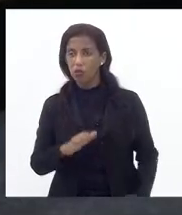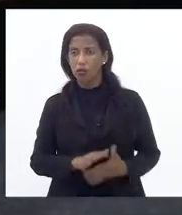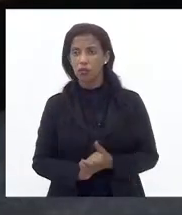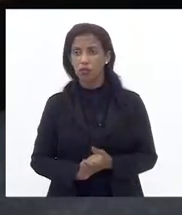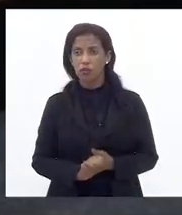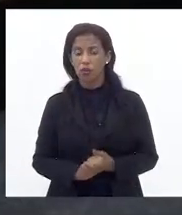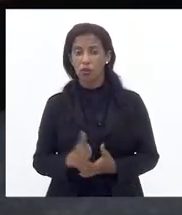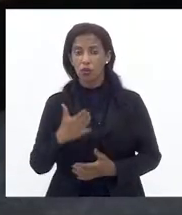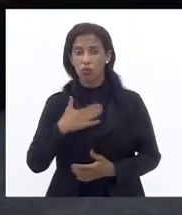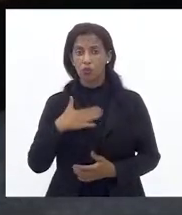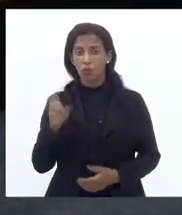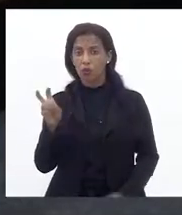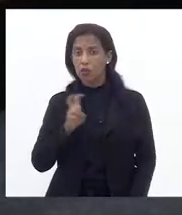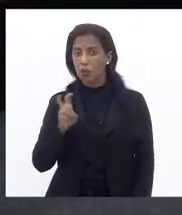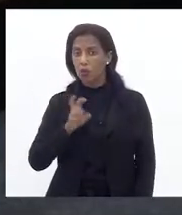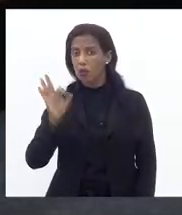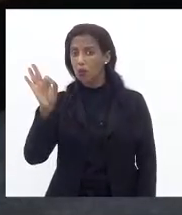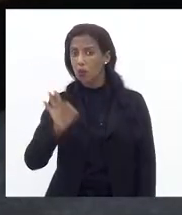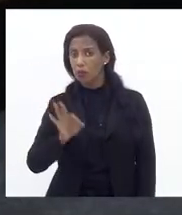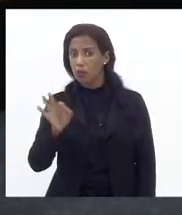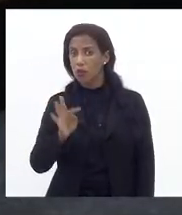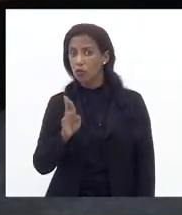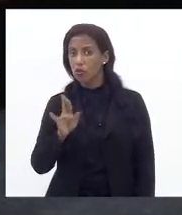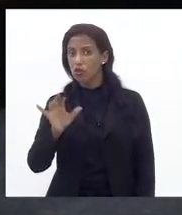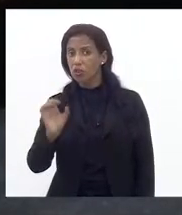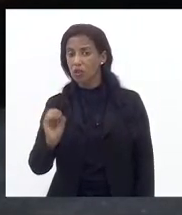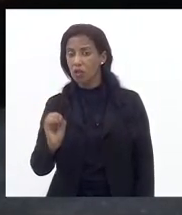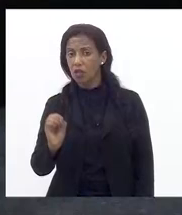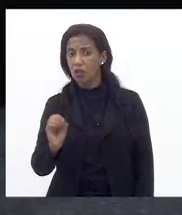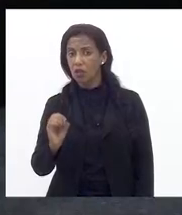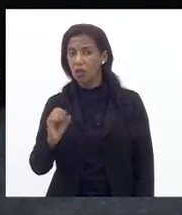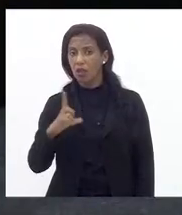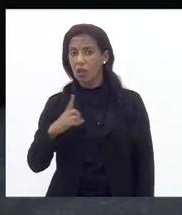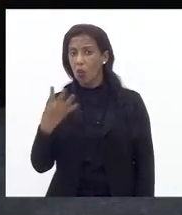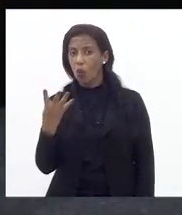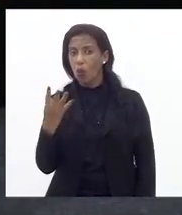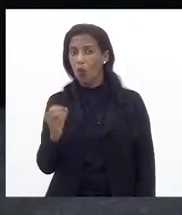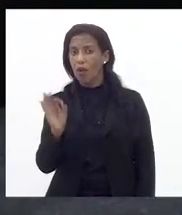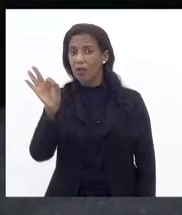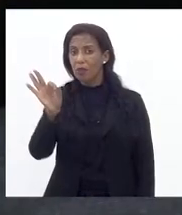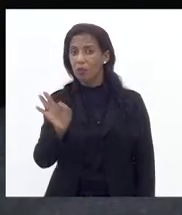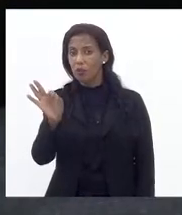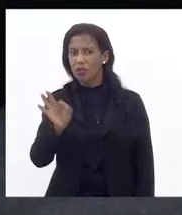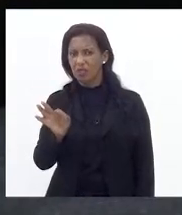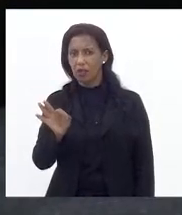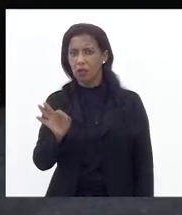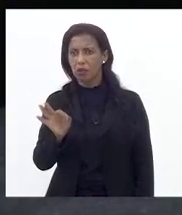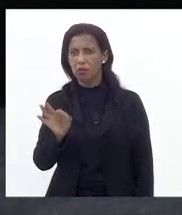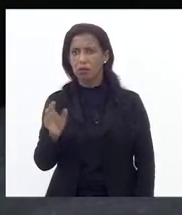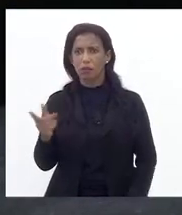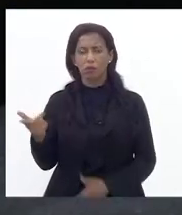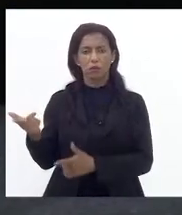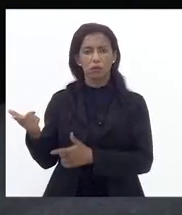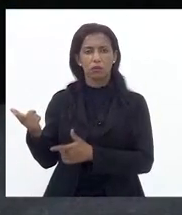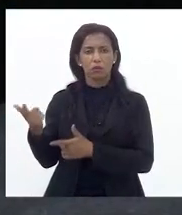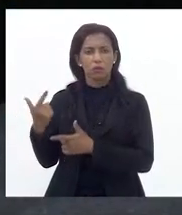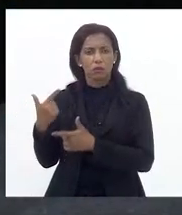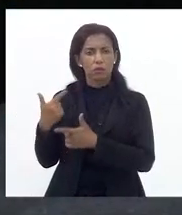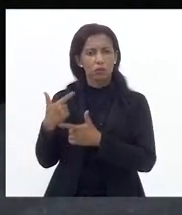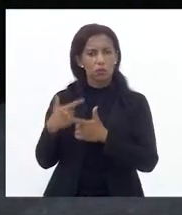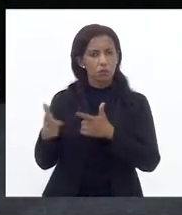e os meus 55 porcento de triênios equivale a 40 porcento dos meus proventos que o presidente